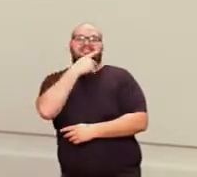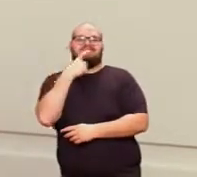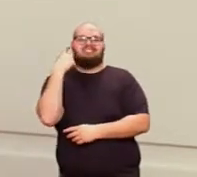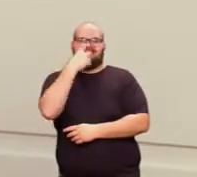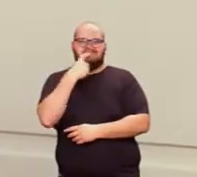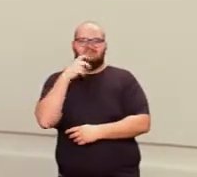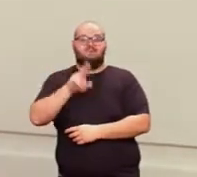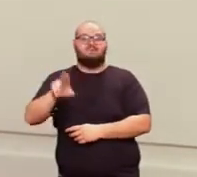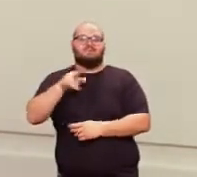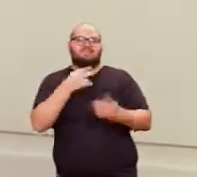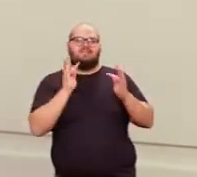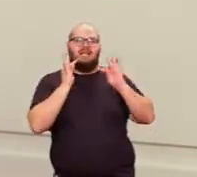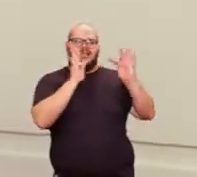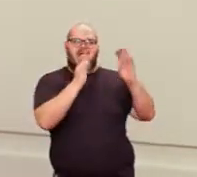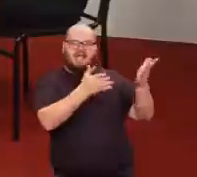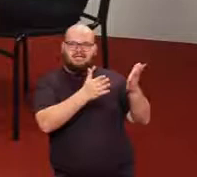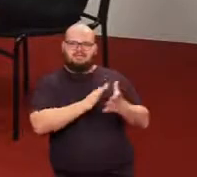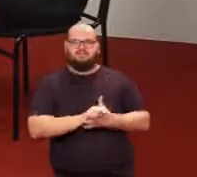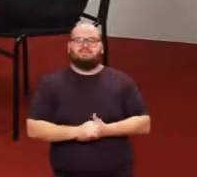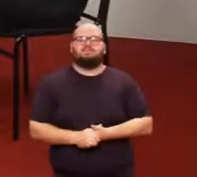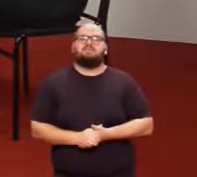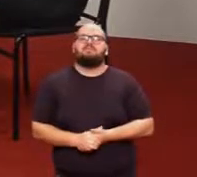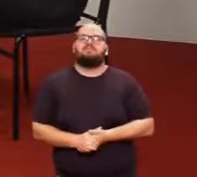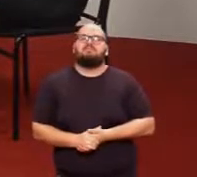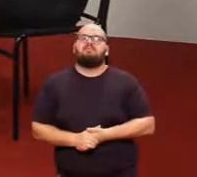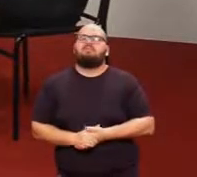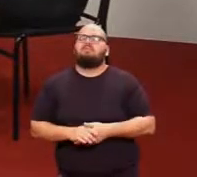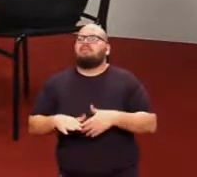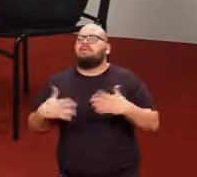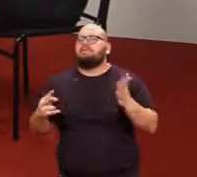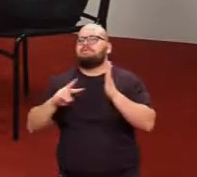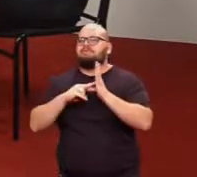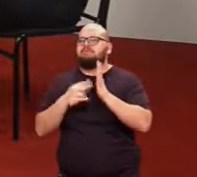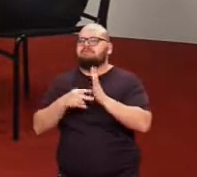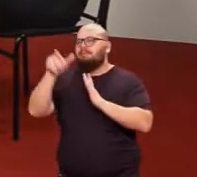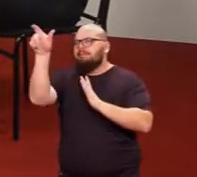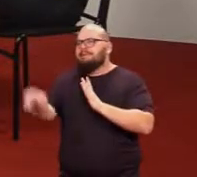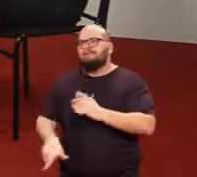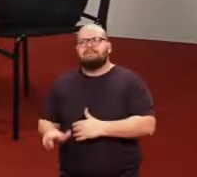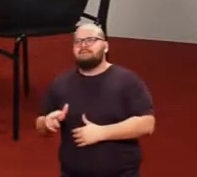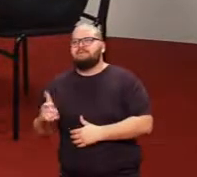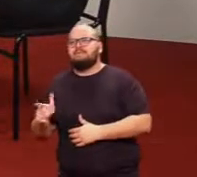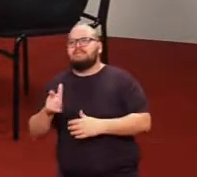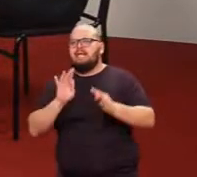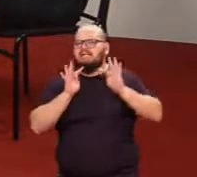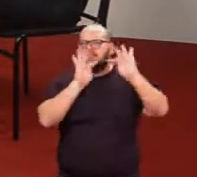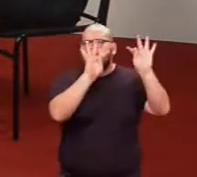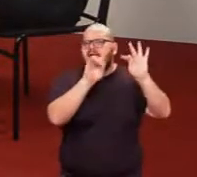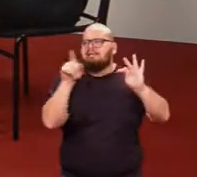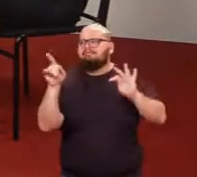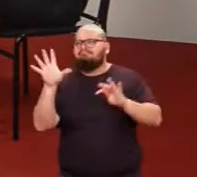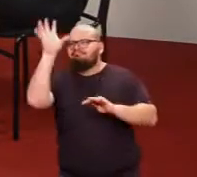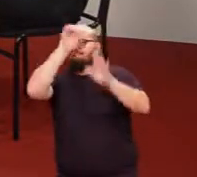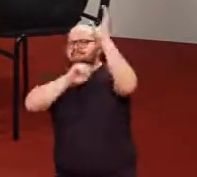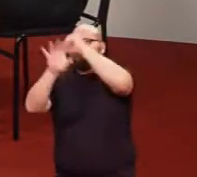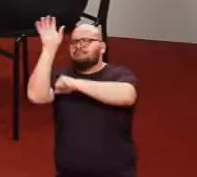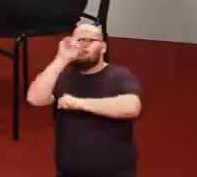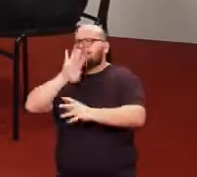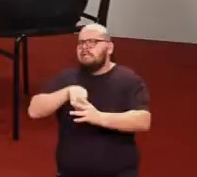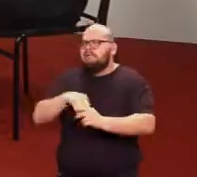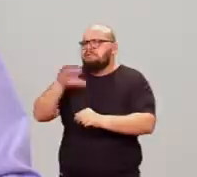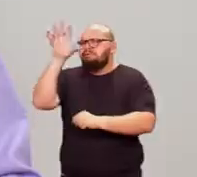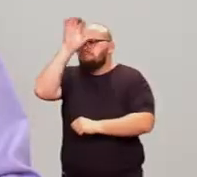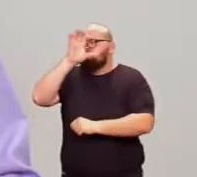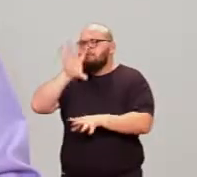Perfeito. a atuar nessa técnica. Quer dizer, quem não tem essa técnica, esse aprendizado na